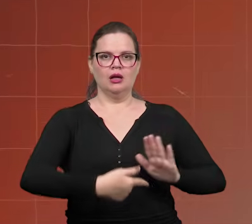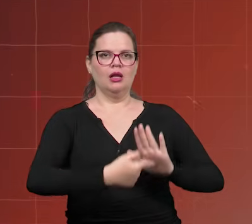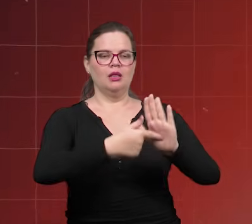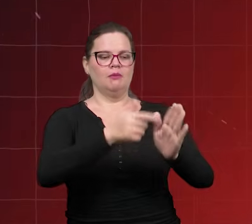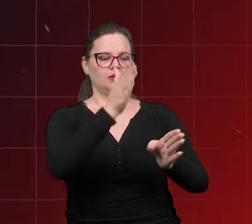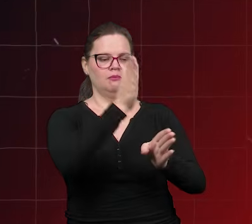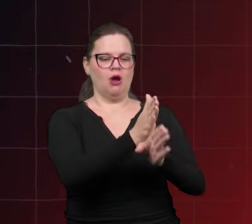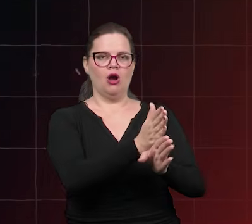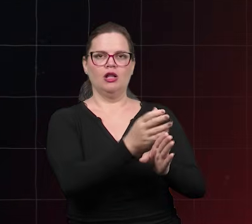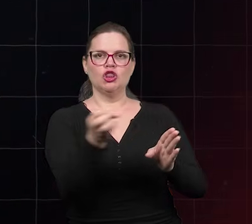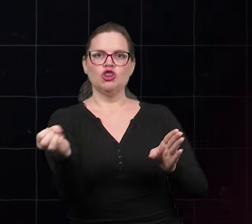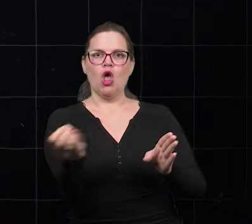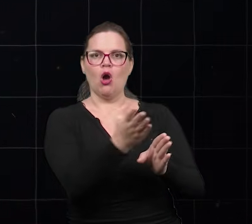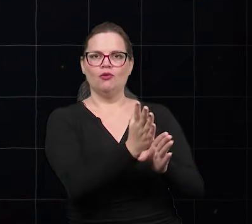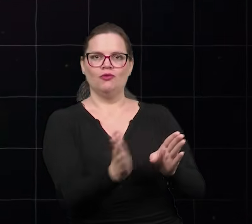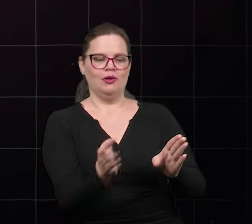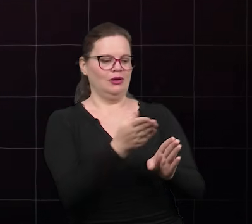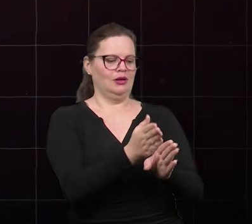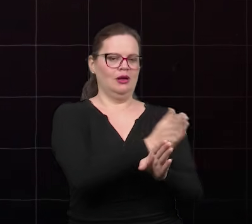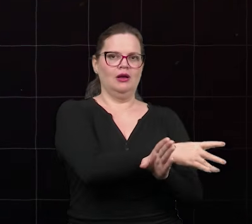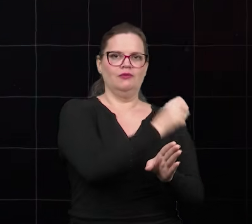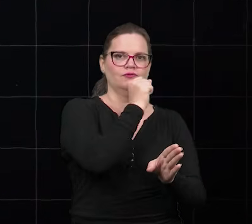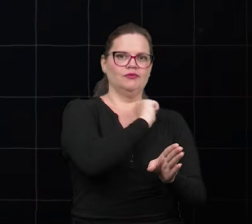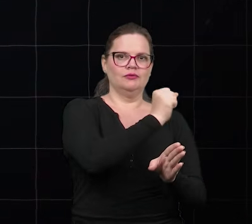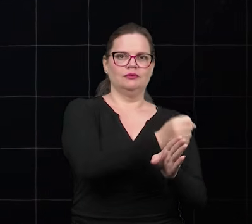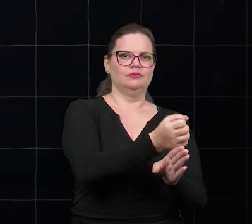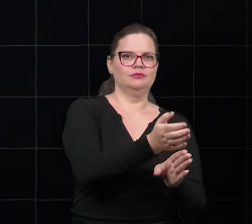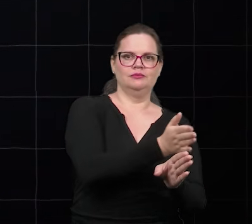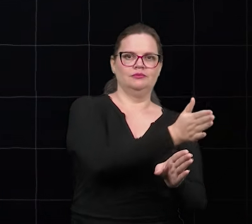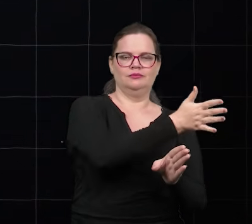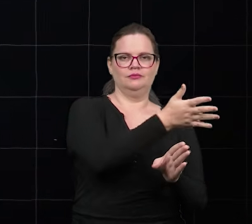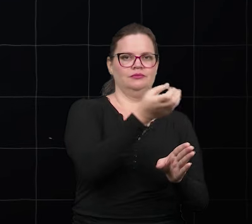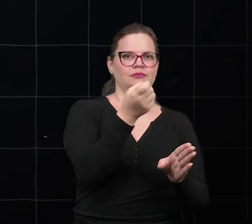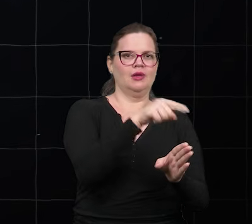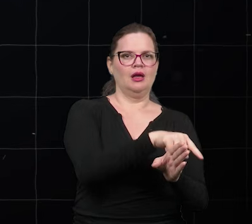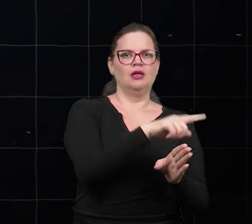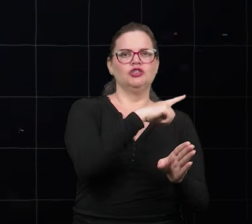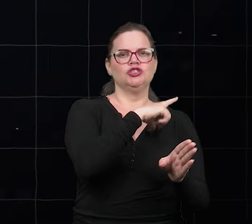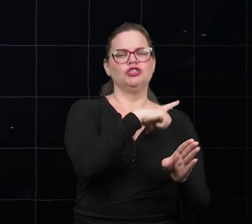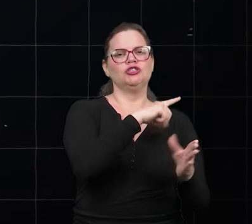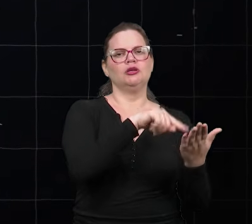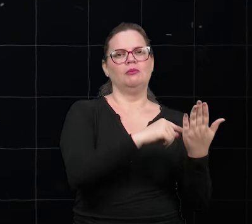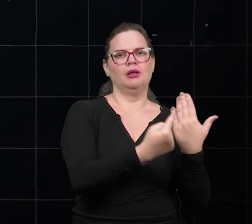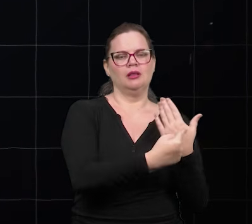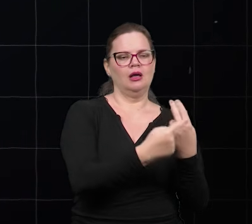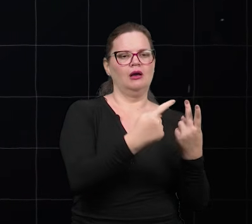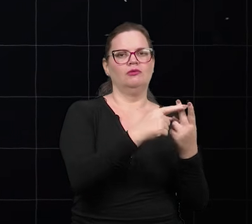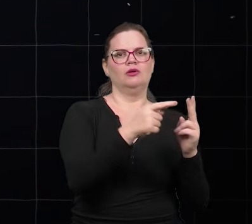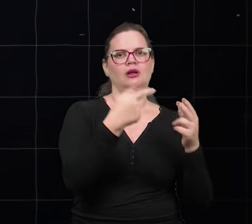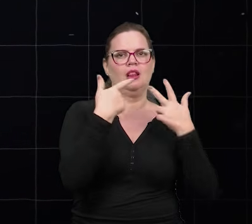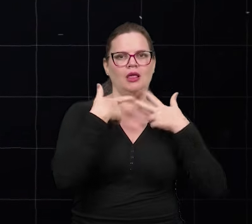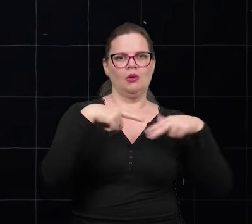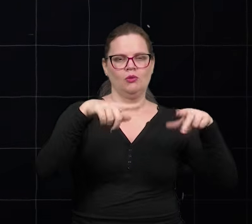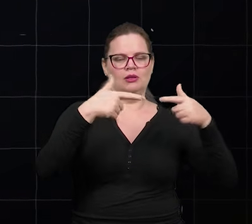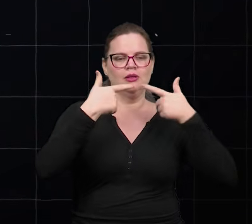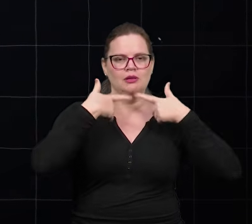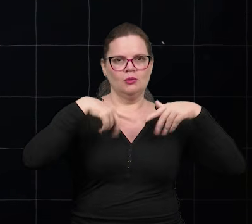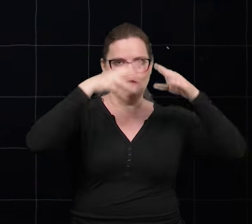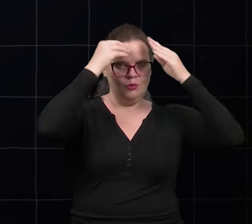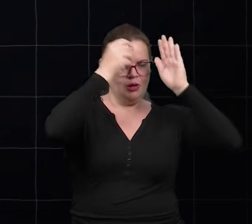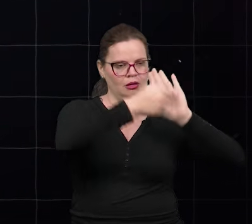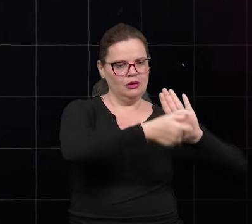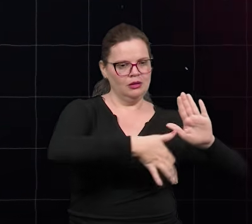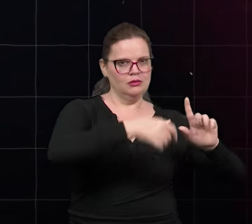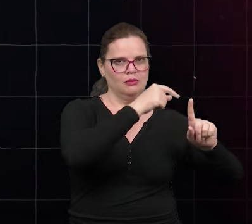tempo. A antiga aliança, antes marcada por símbolos e figuras, encontrou seu pleno cumprimento